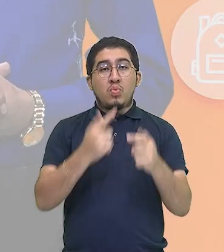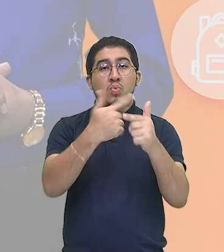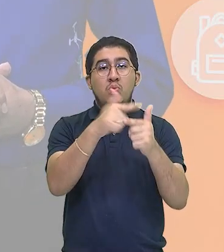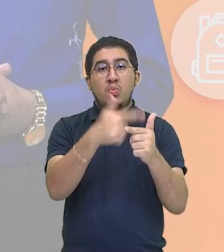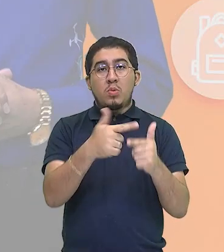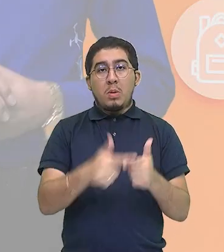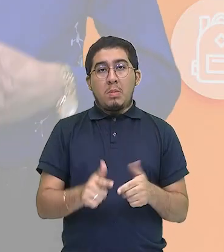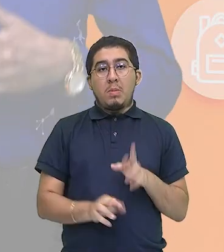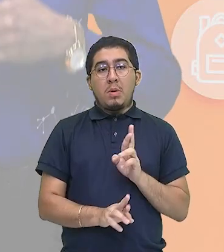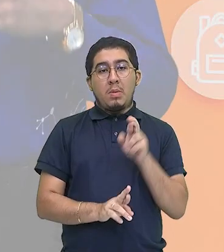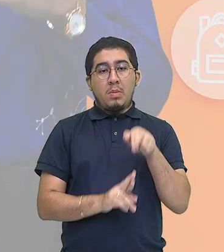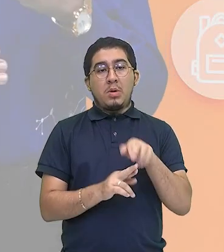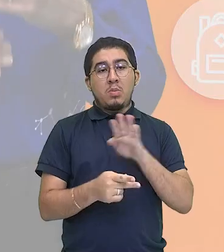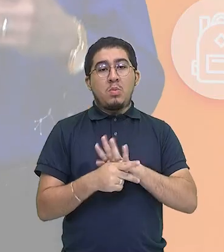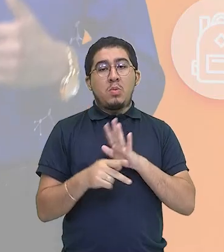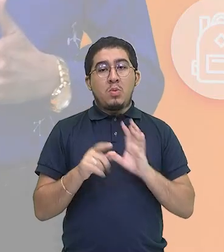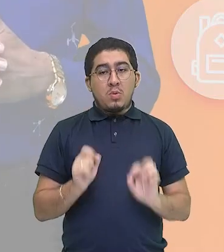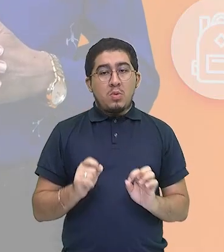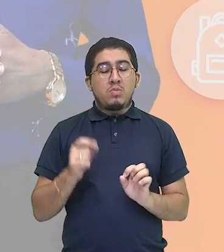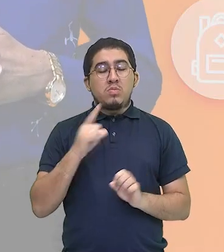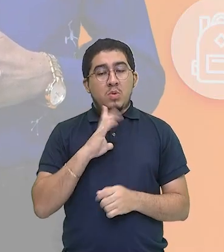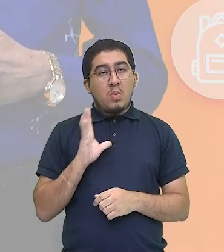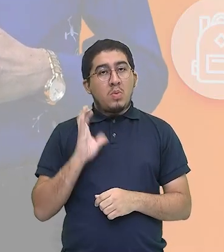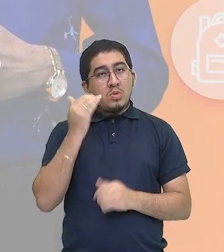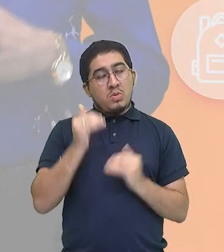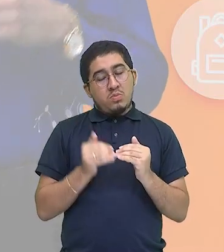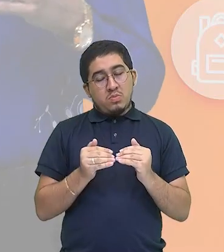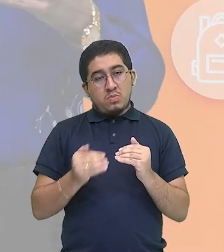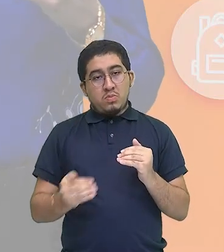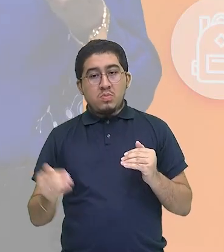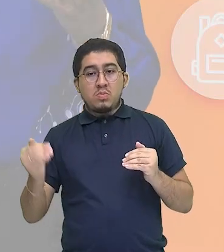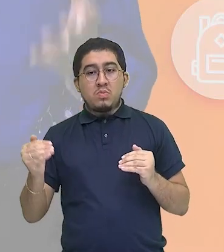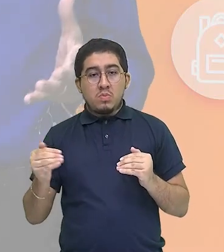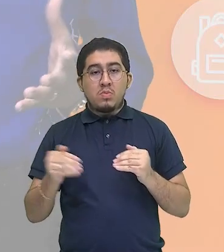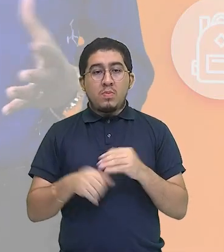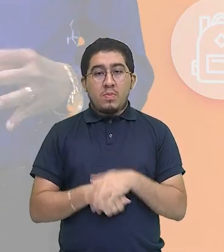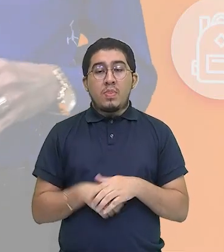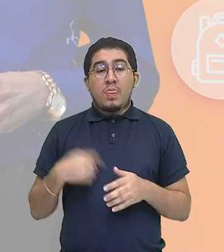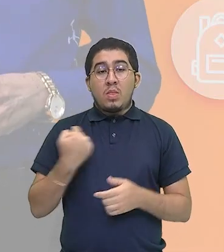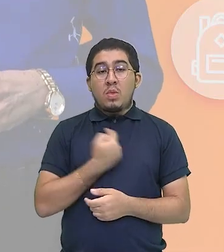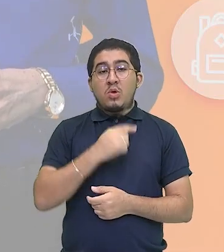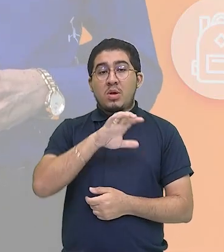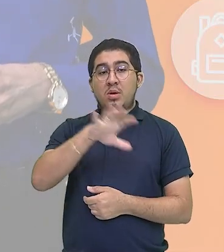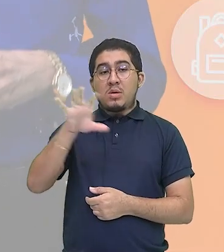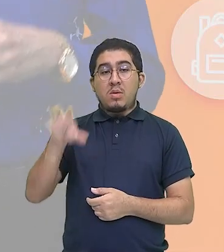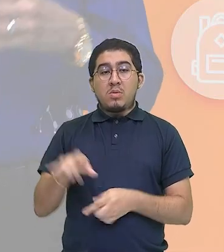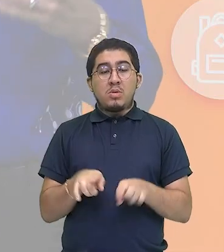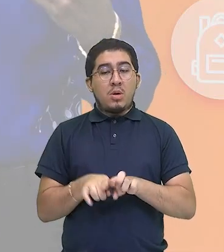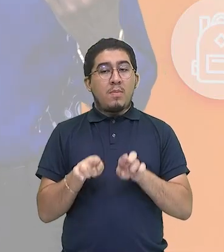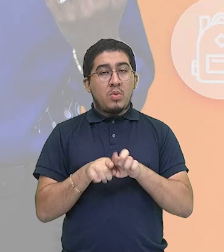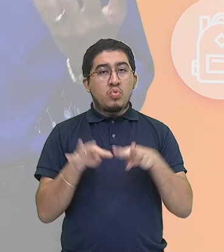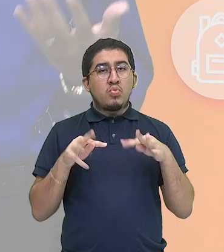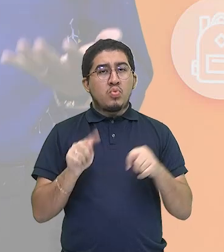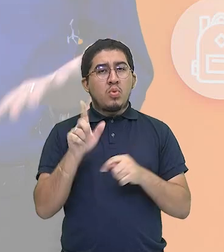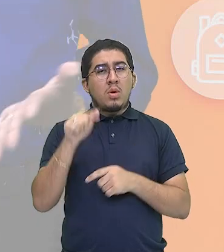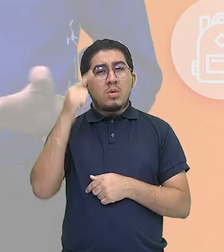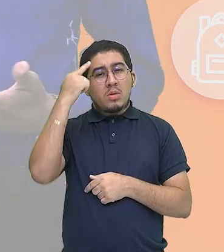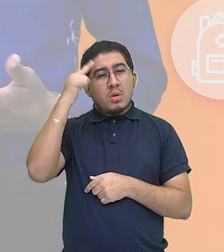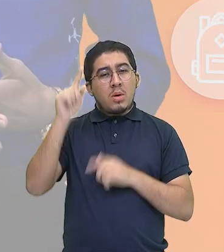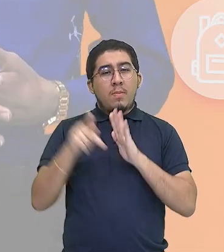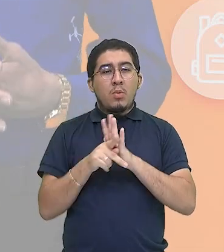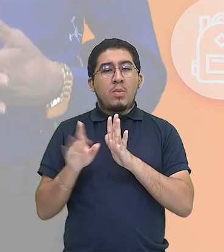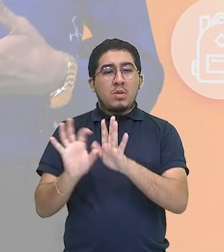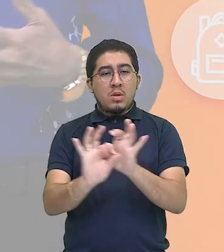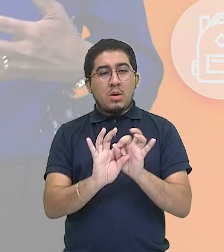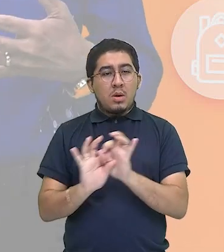aqui relacionados foram ocorrendo aqui na nossa região, tudo com aquela ideia de